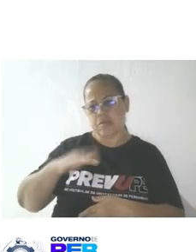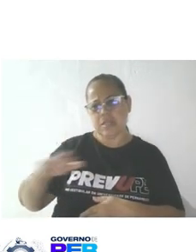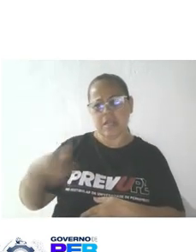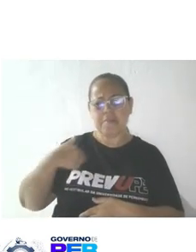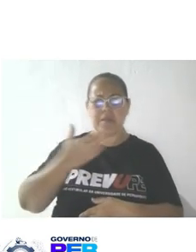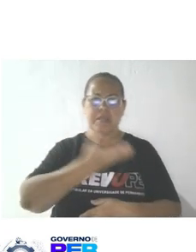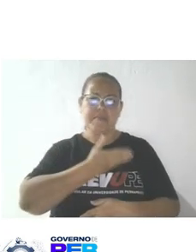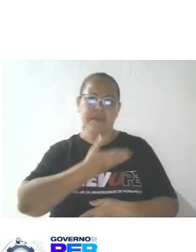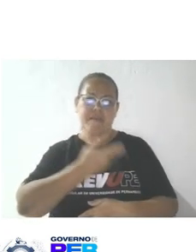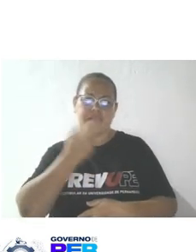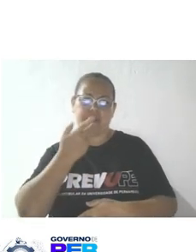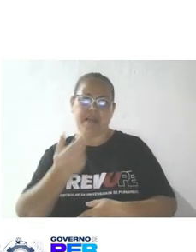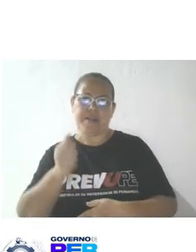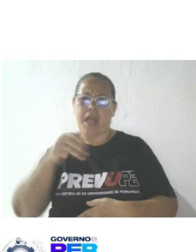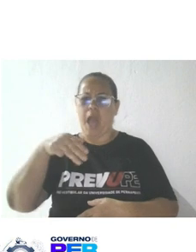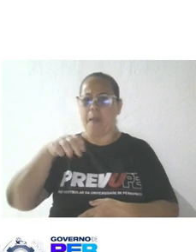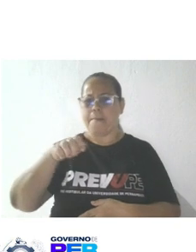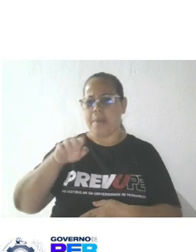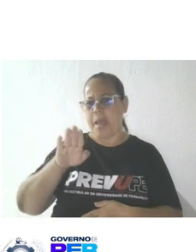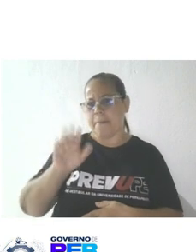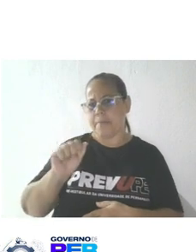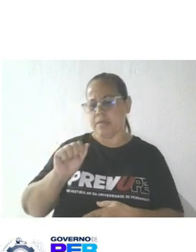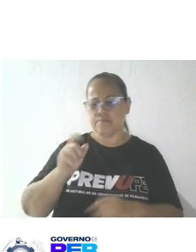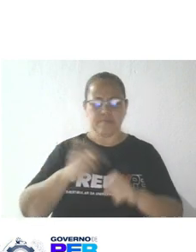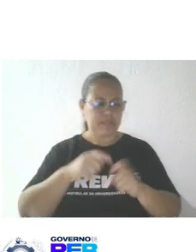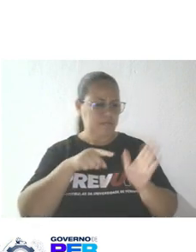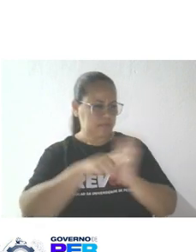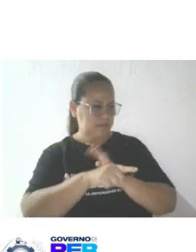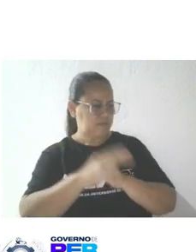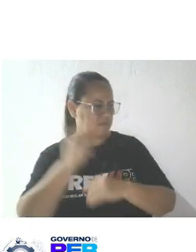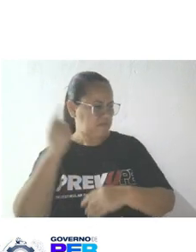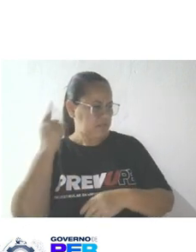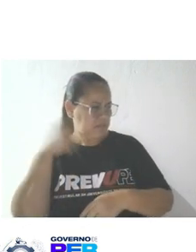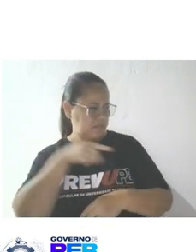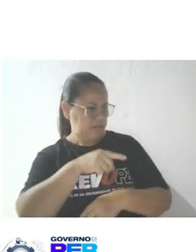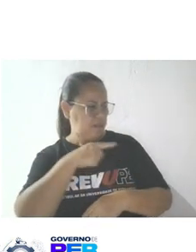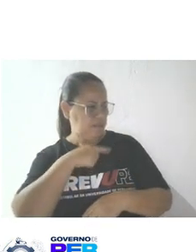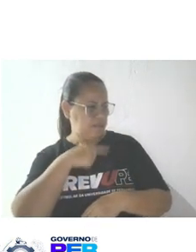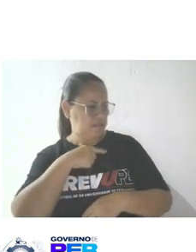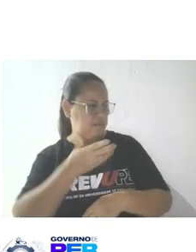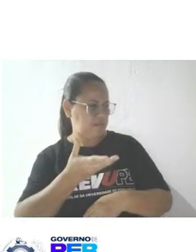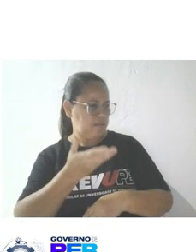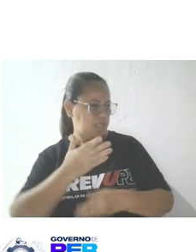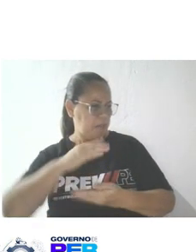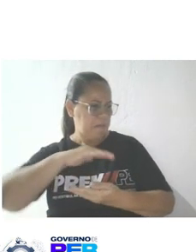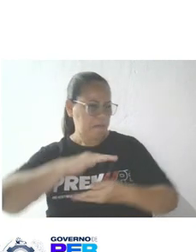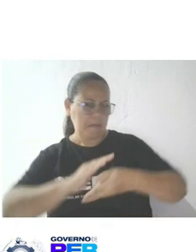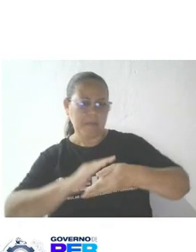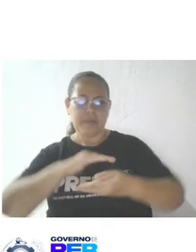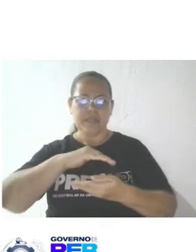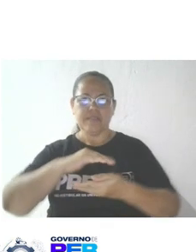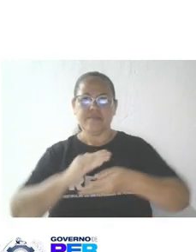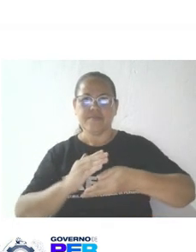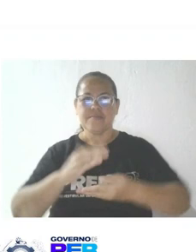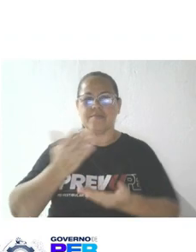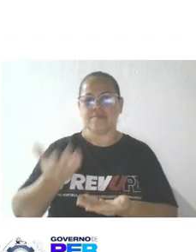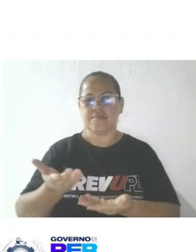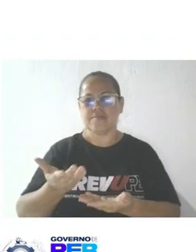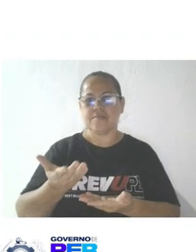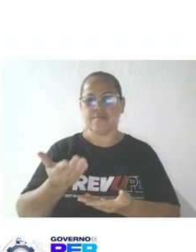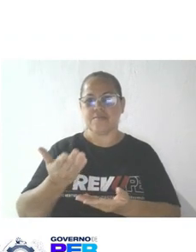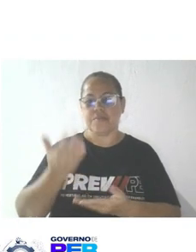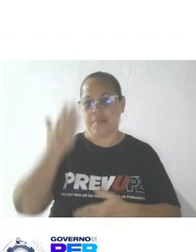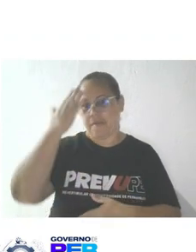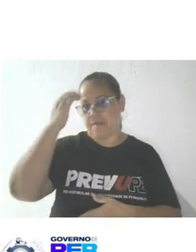amigos me chamavam de ameba. E o doutor fala, faz muito tempo que você tem esse complexo, né? Uma pequena tirinha aí sobre o famoso